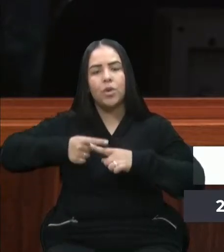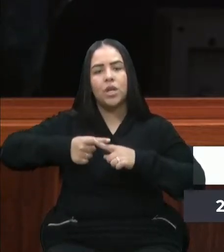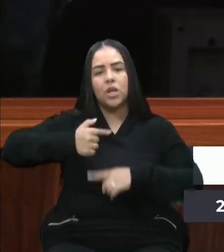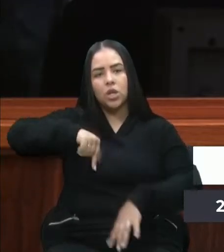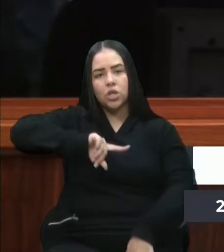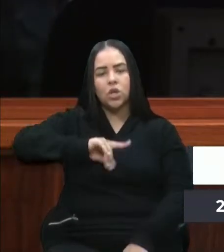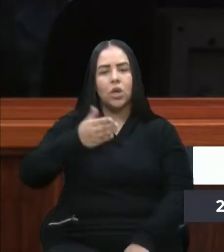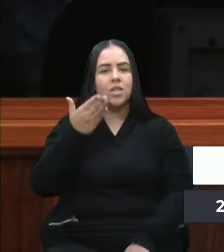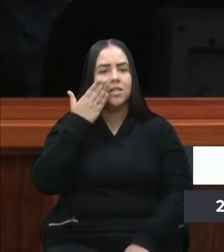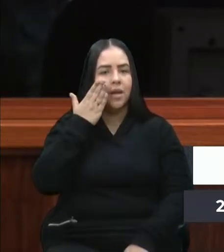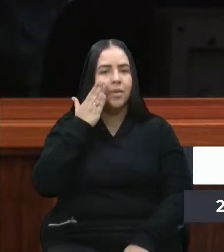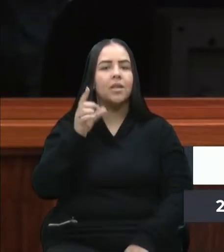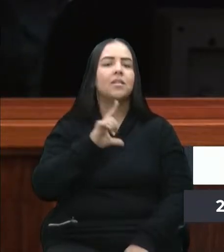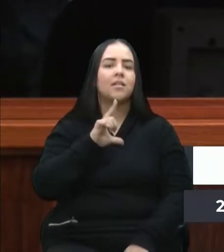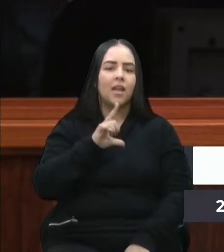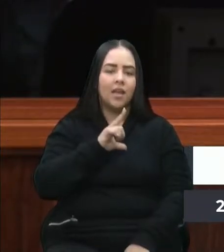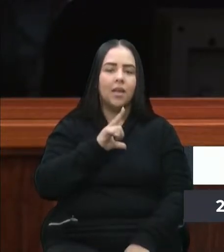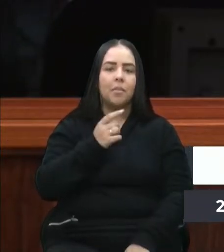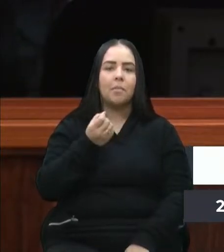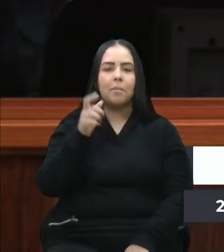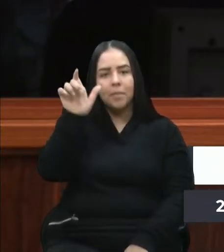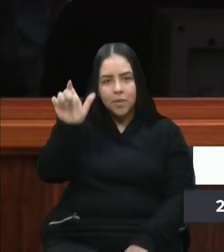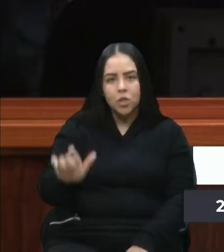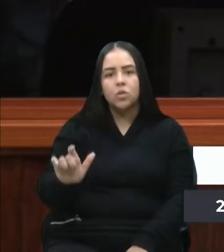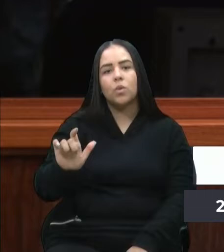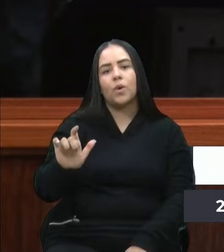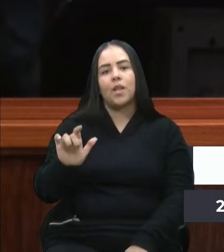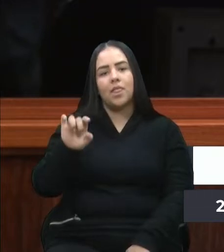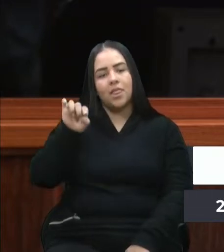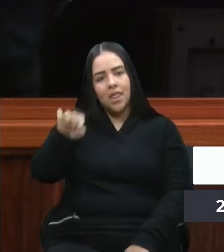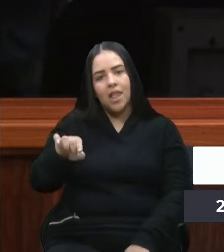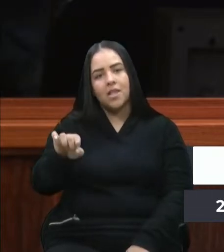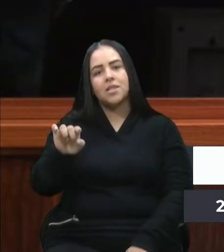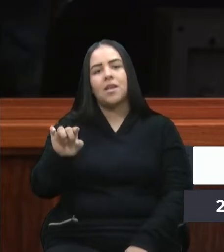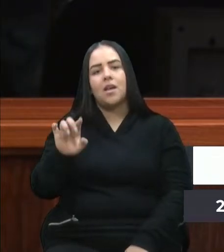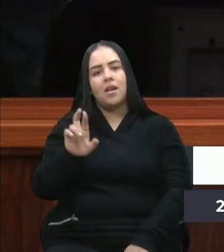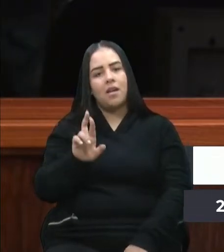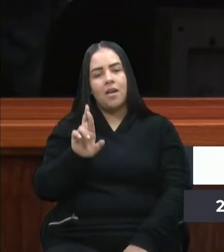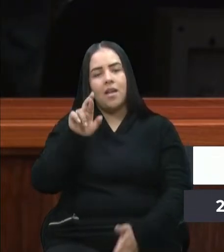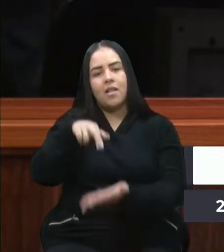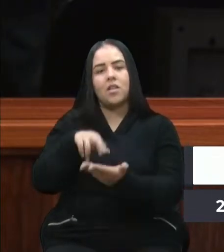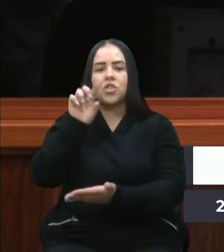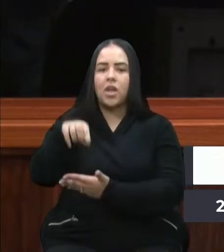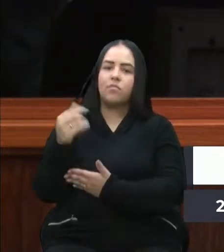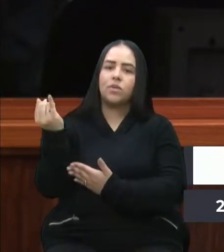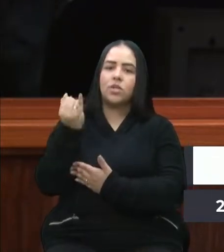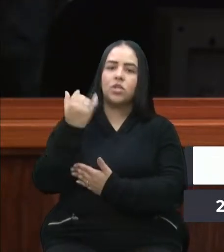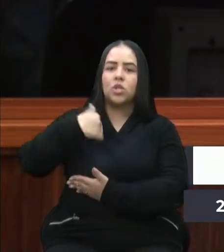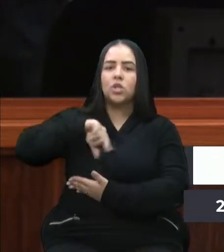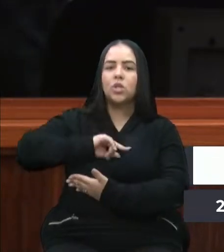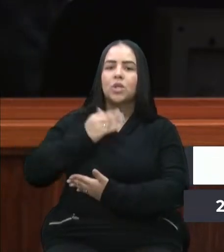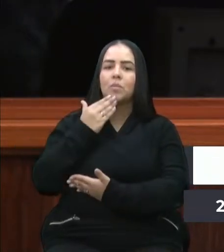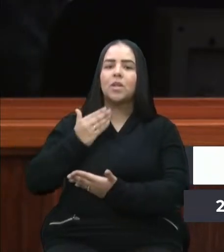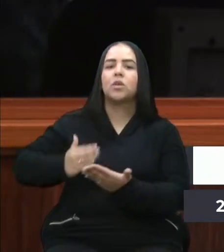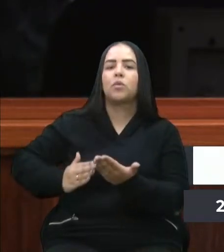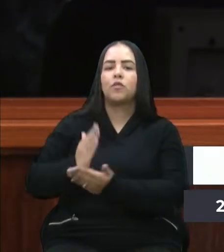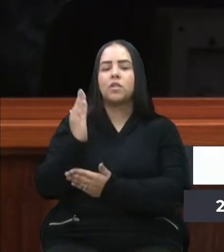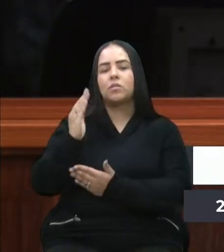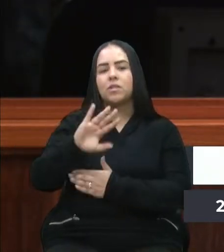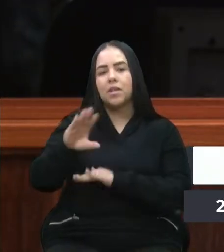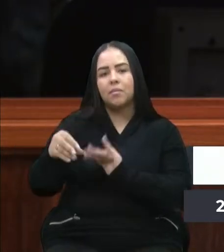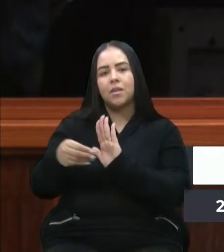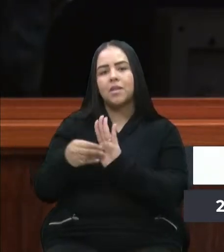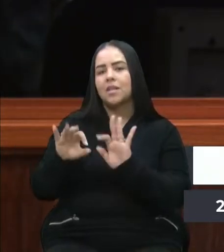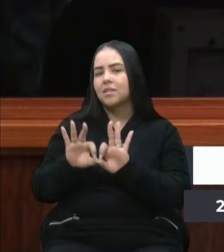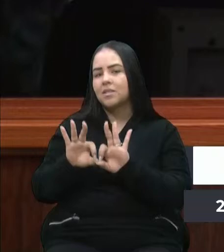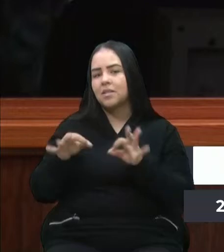que vive essa realidade é importantíssimo. Por isso que a gente pede a aprovação da emenda, uma emenda simples, que na